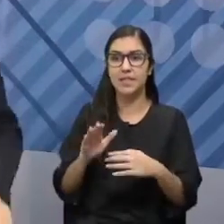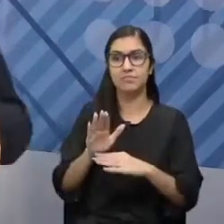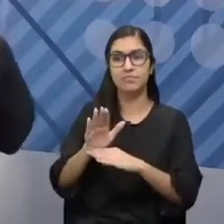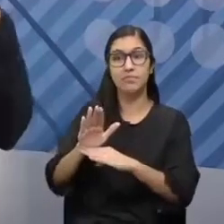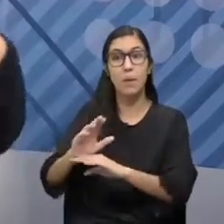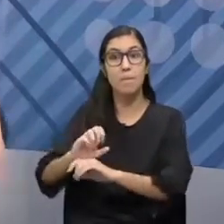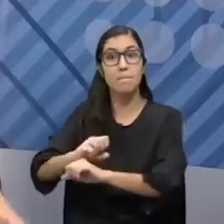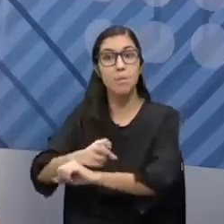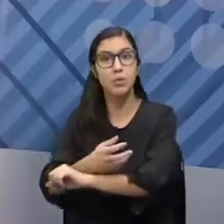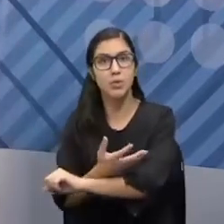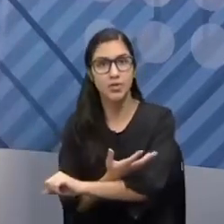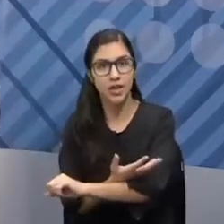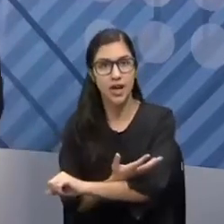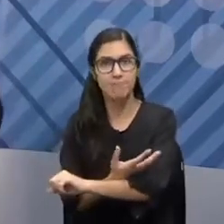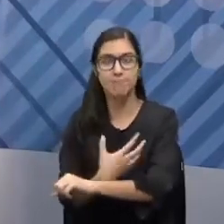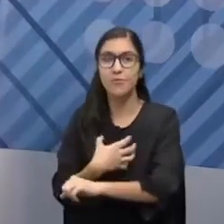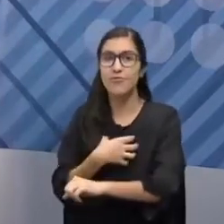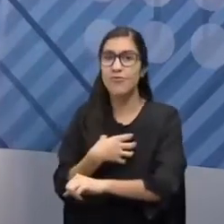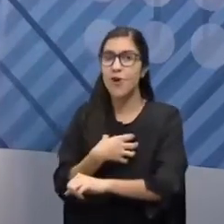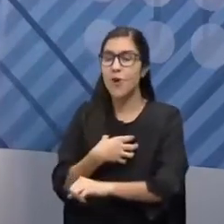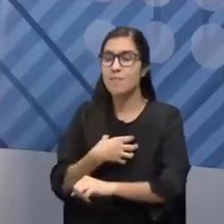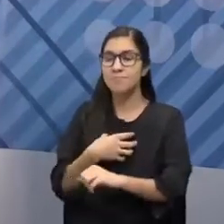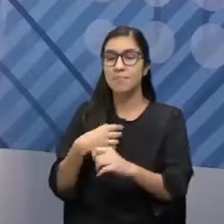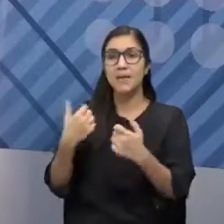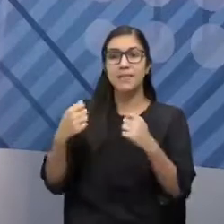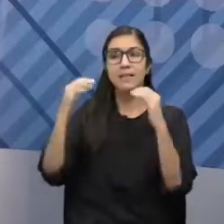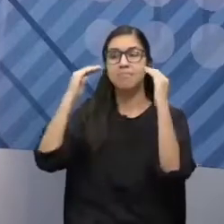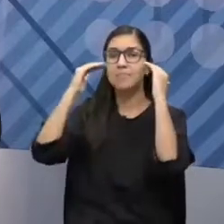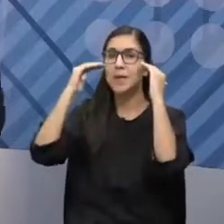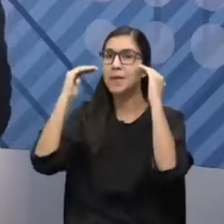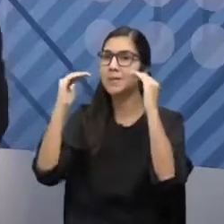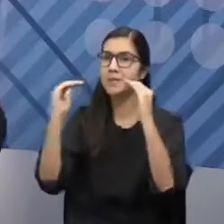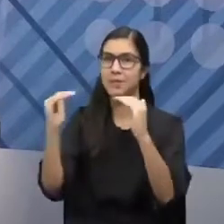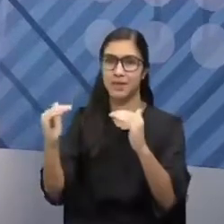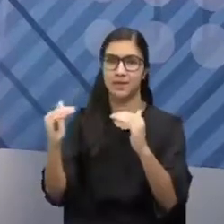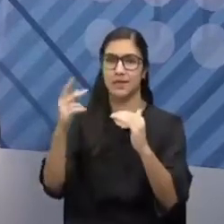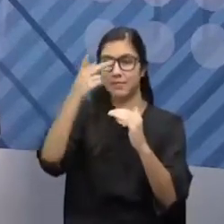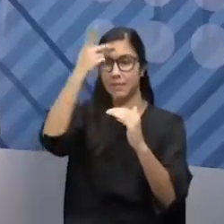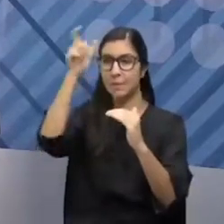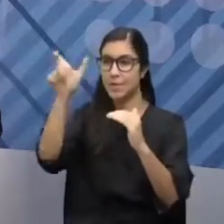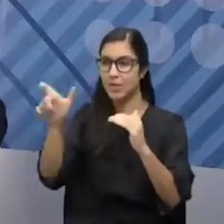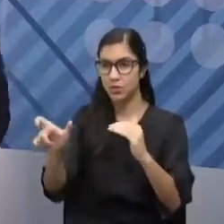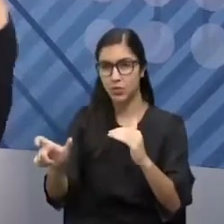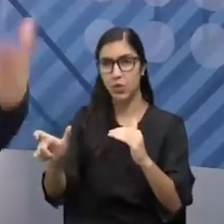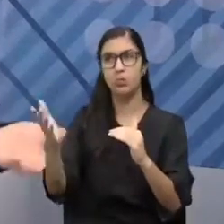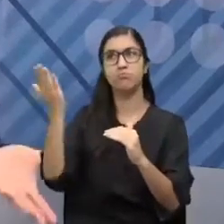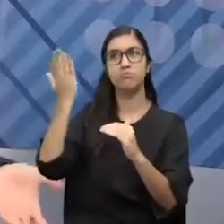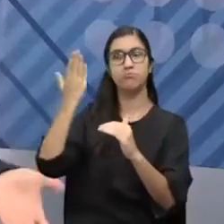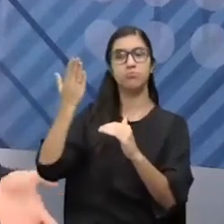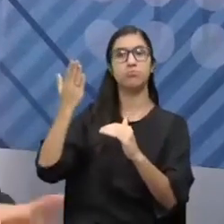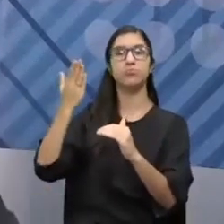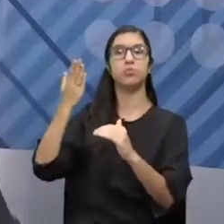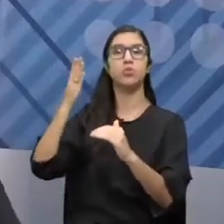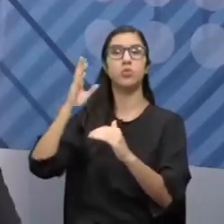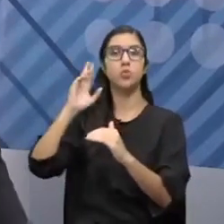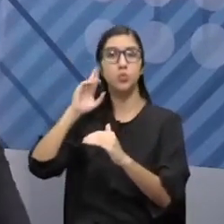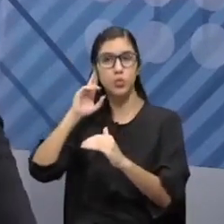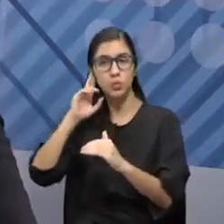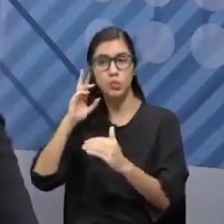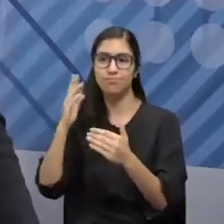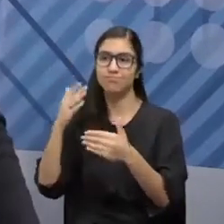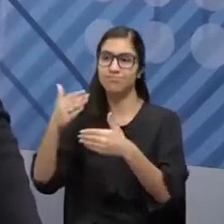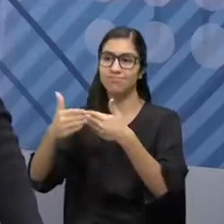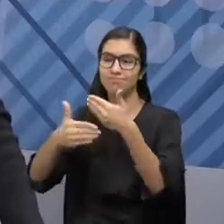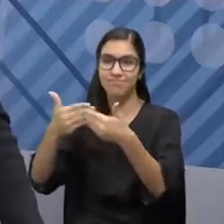emocionais com uma forma muito respeitosa com quem perde, com quem era surdo e perde a visão. Nós temos